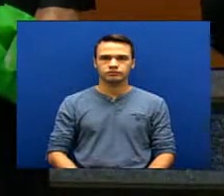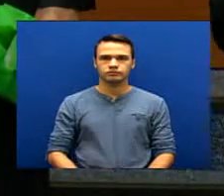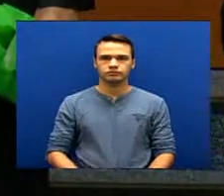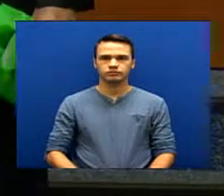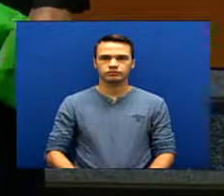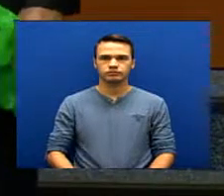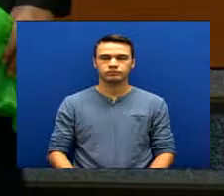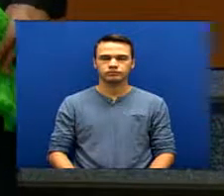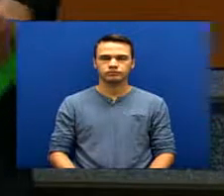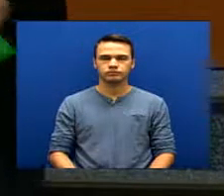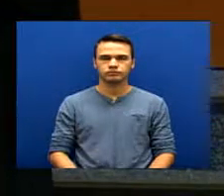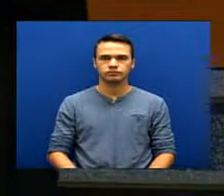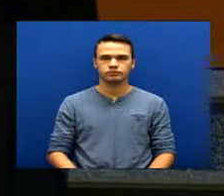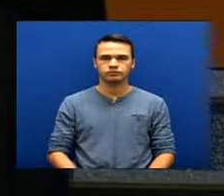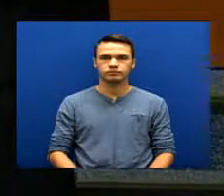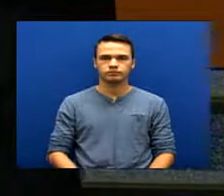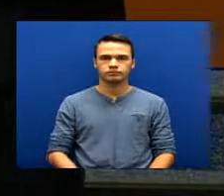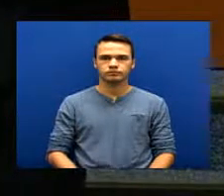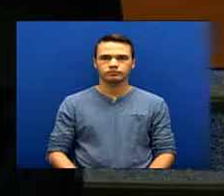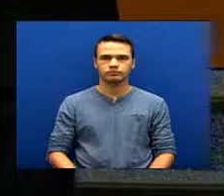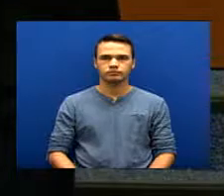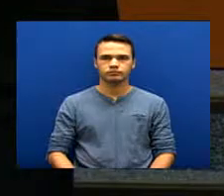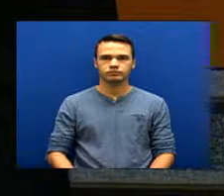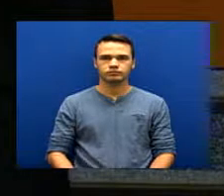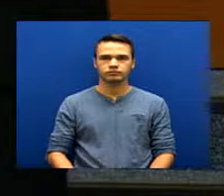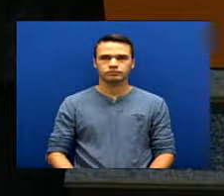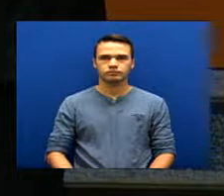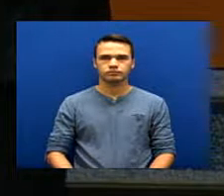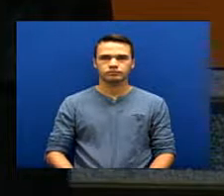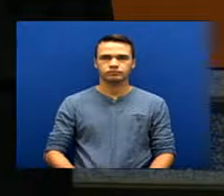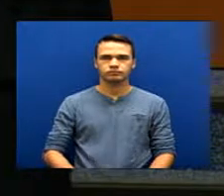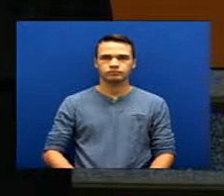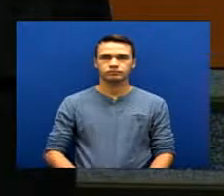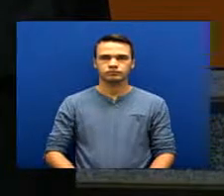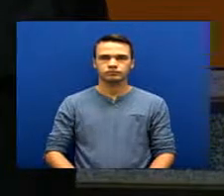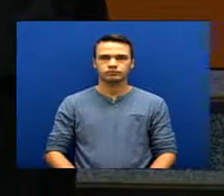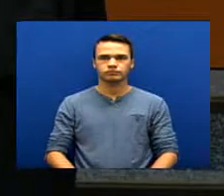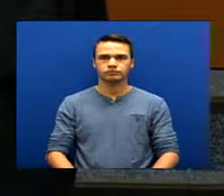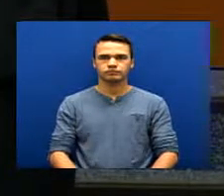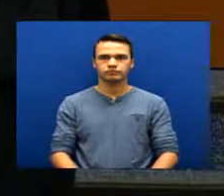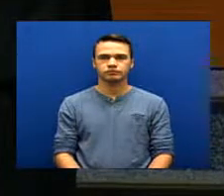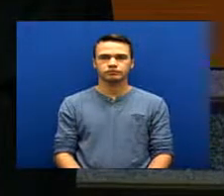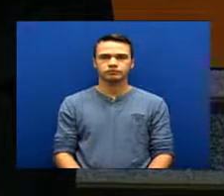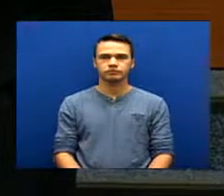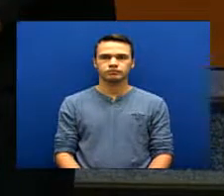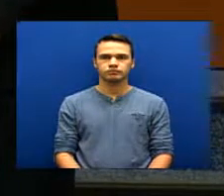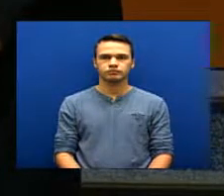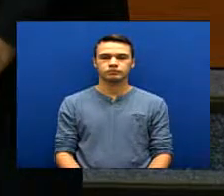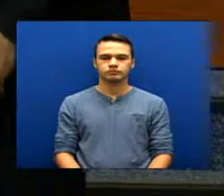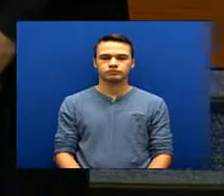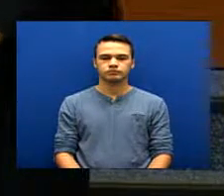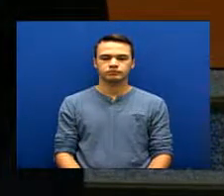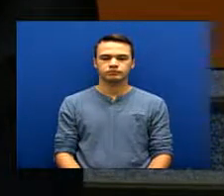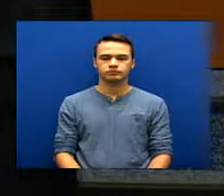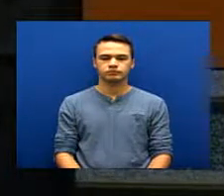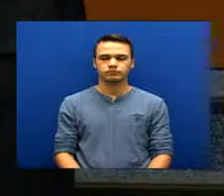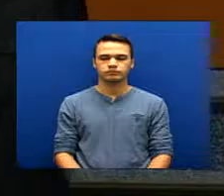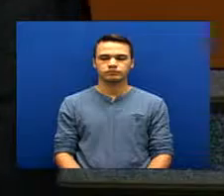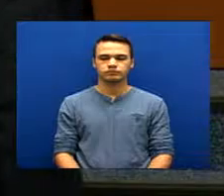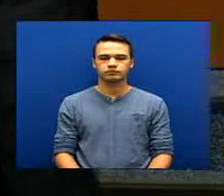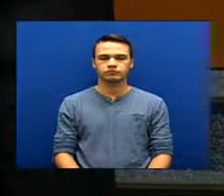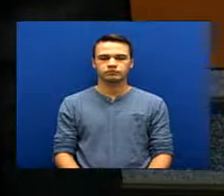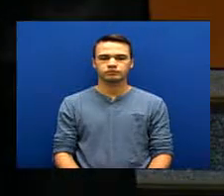esperamos depois ampliar isso por uma questão de justiça, pelo valor intrínseco